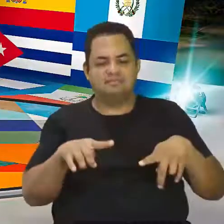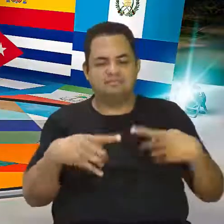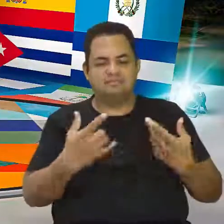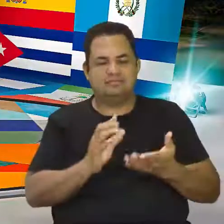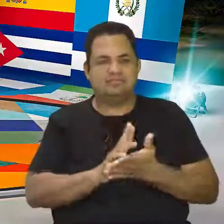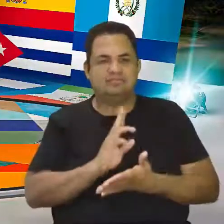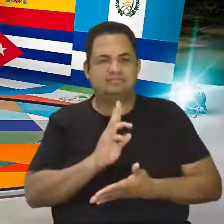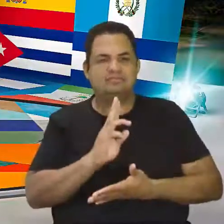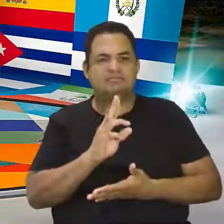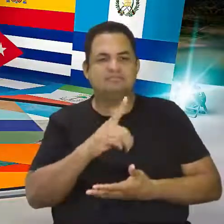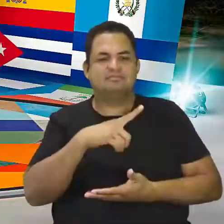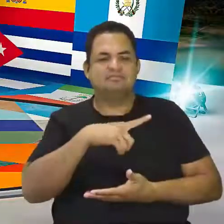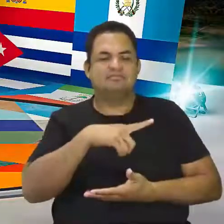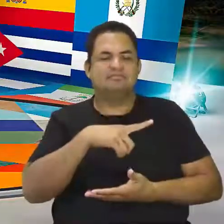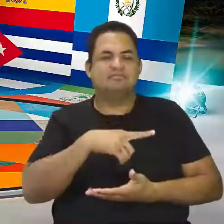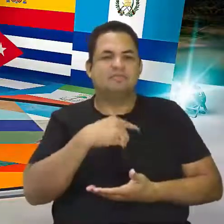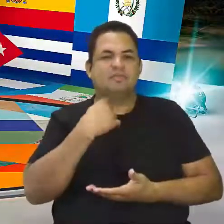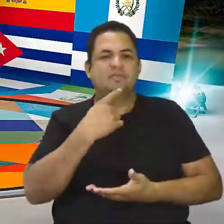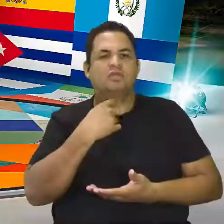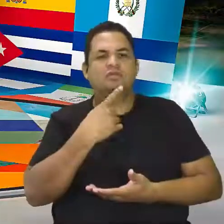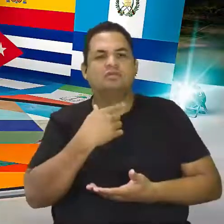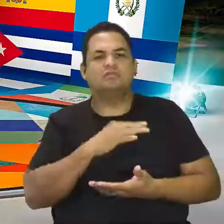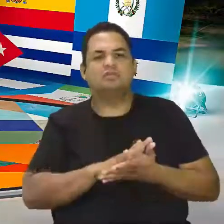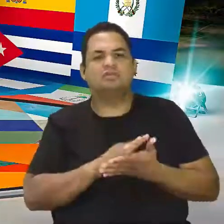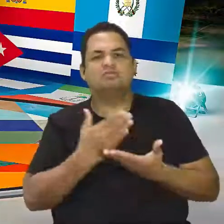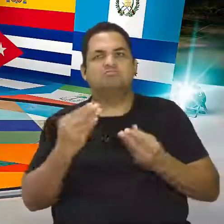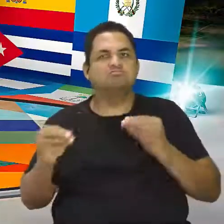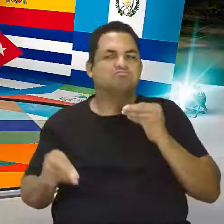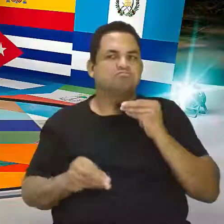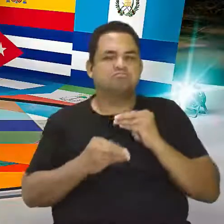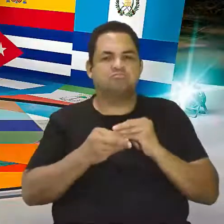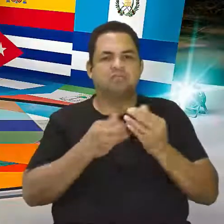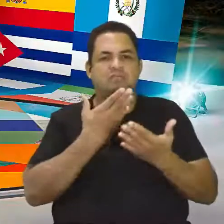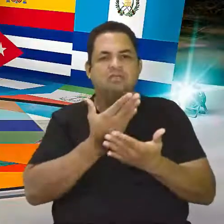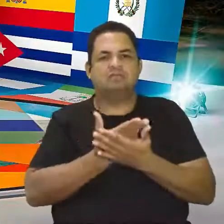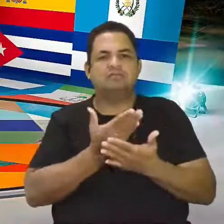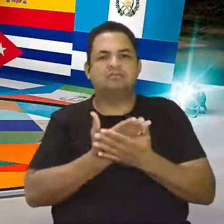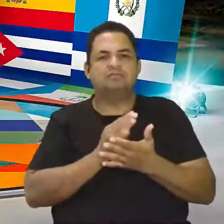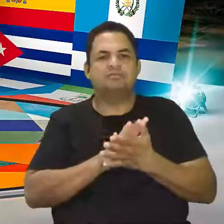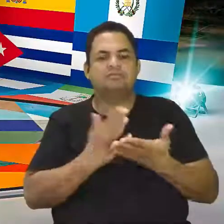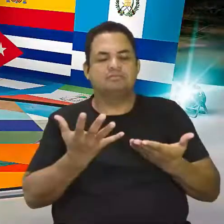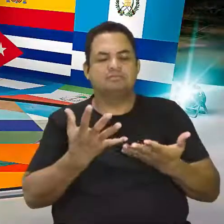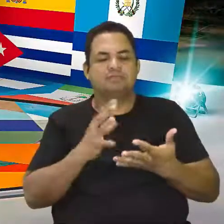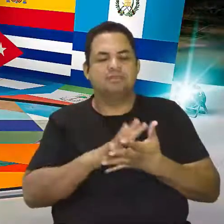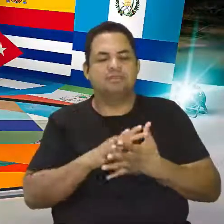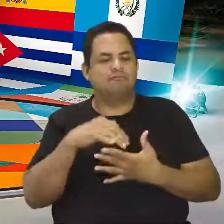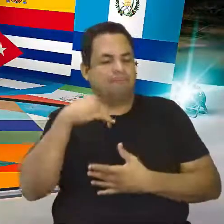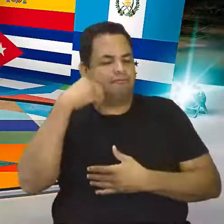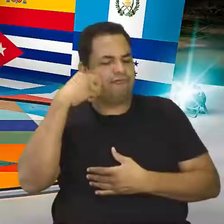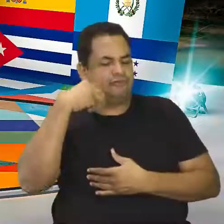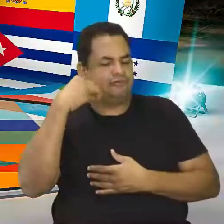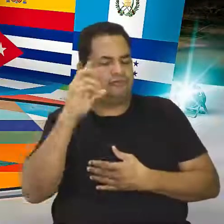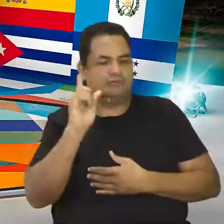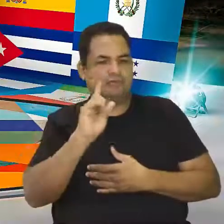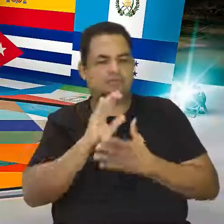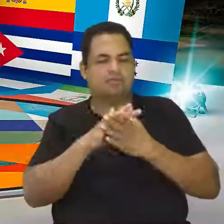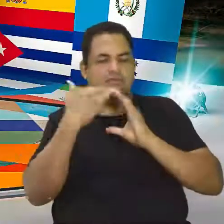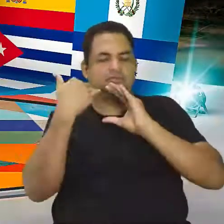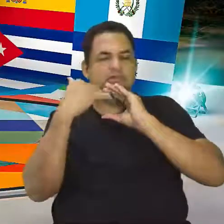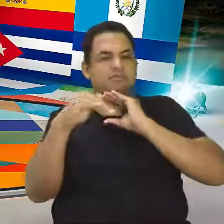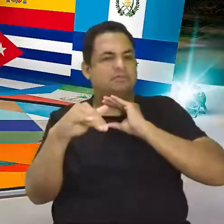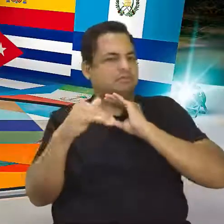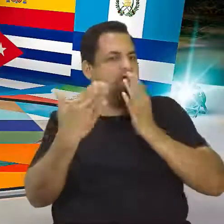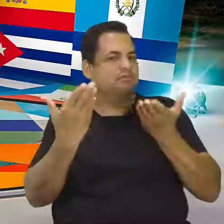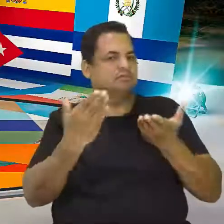vocês tiverem alguma dúvida ou alguma coisa a acrescentar à nossa aula, não se acanhe. Mande mensagem pra gente que a gente